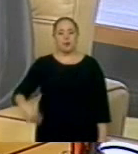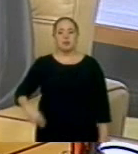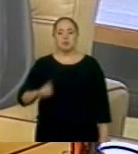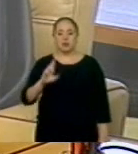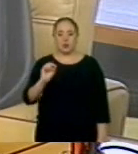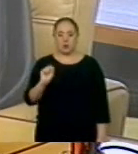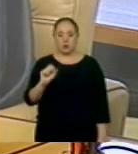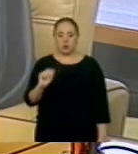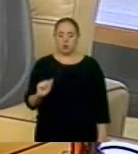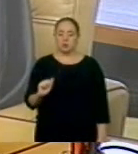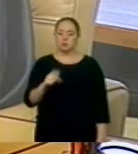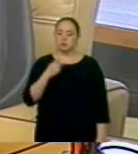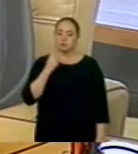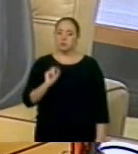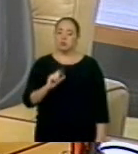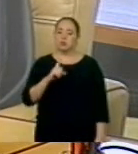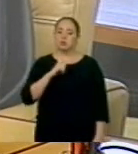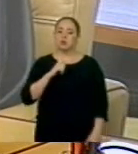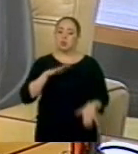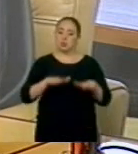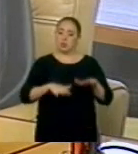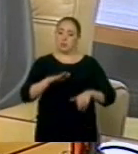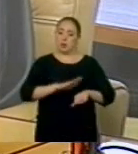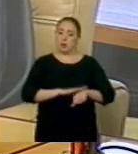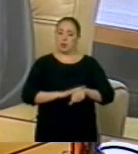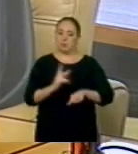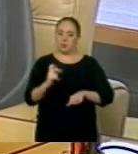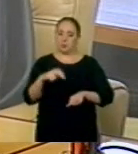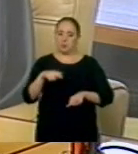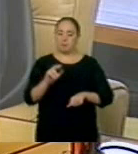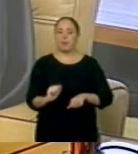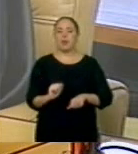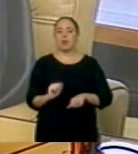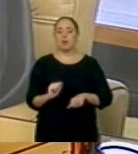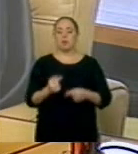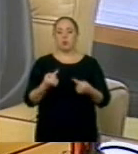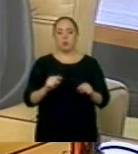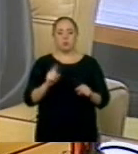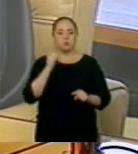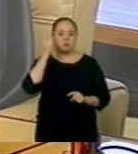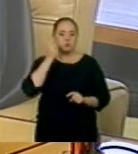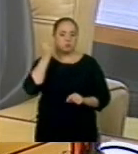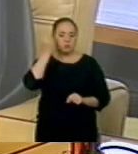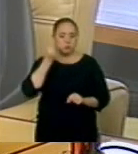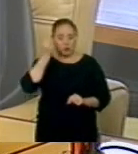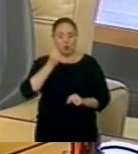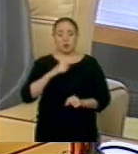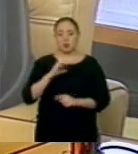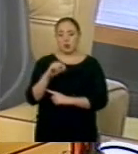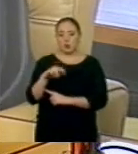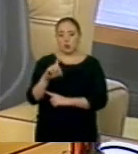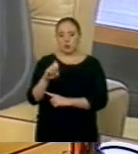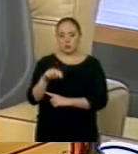que restou consignado que, a depender do tempo de pena que foi condenado o parlamentar, ter a condenação criminal